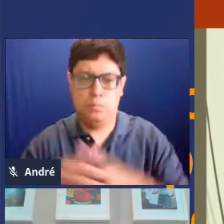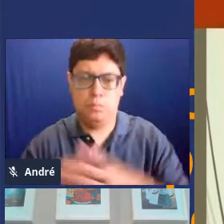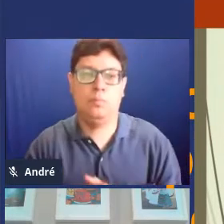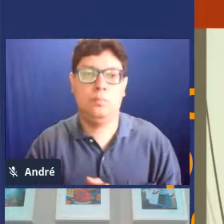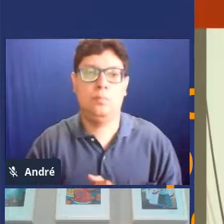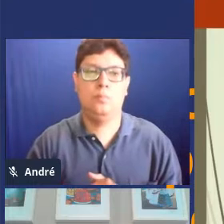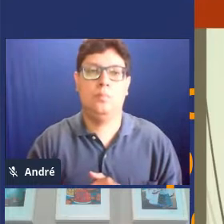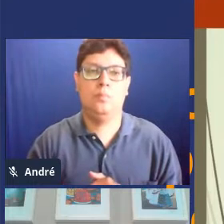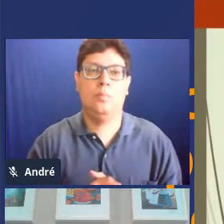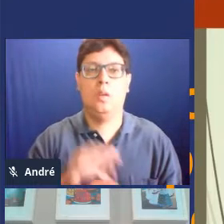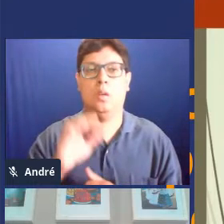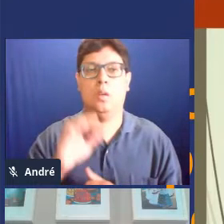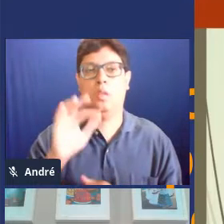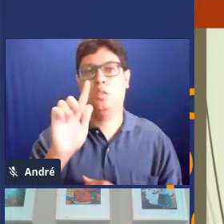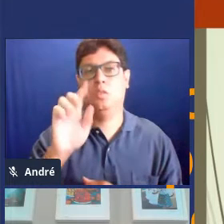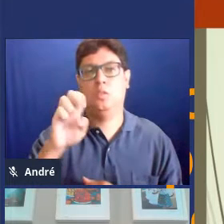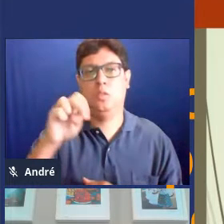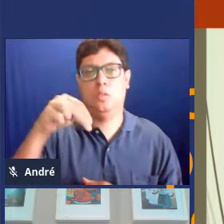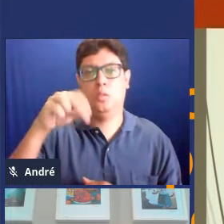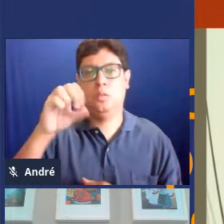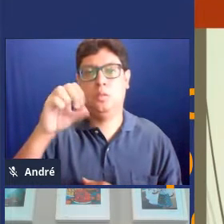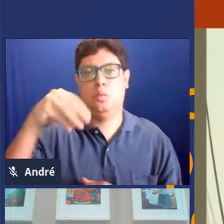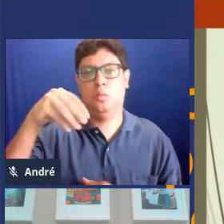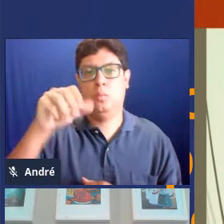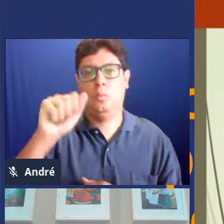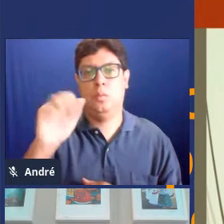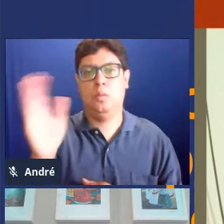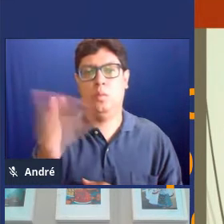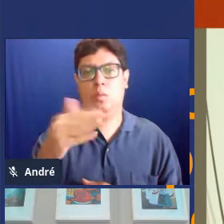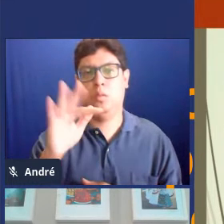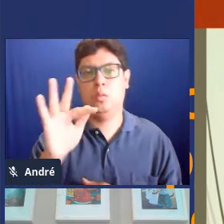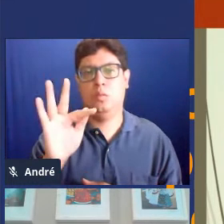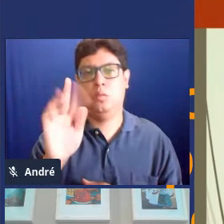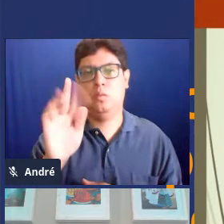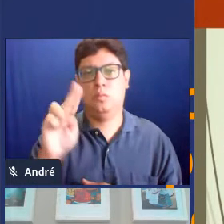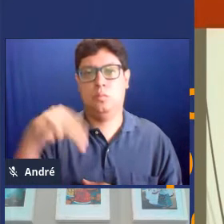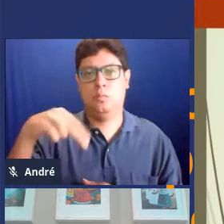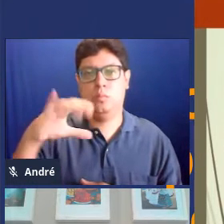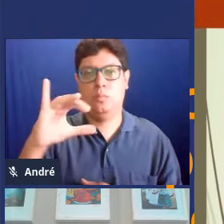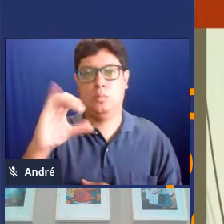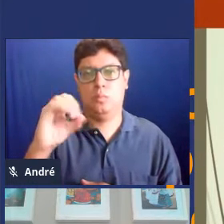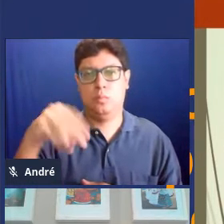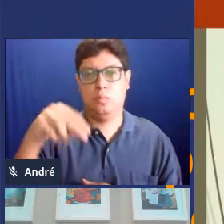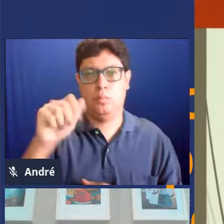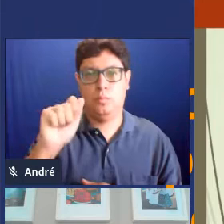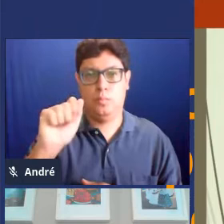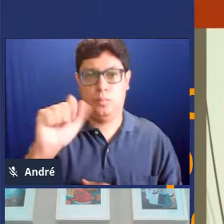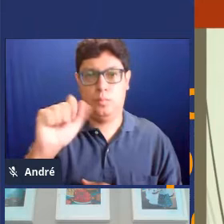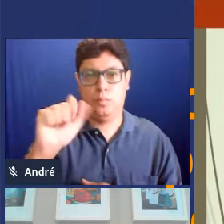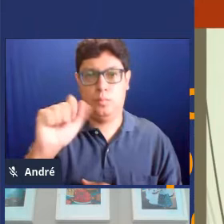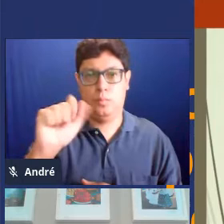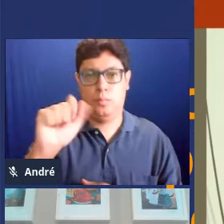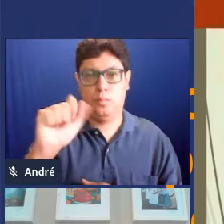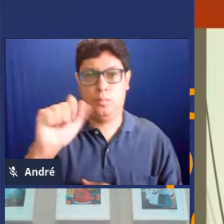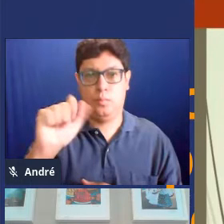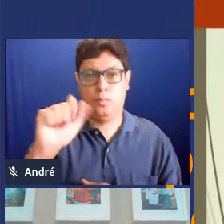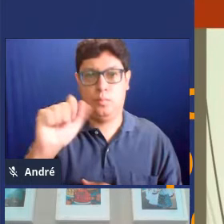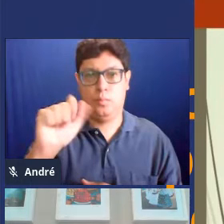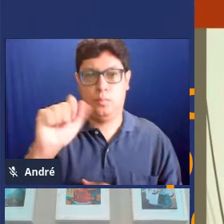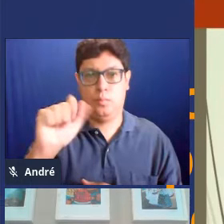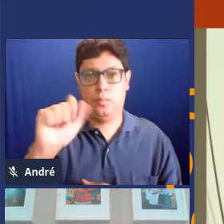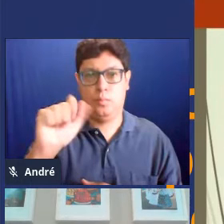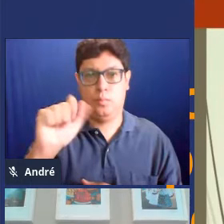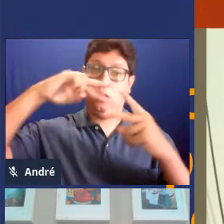as informações genéticas estão no indivíduo. Isso é fato. Mas o núcleo não fica lá congelado. Na hora